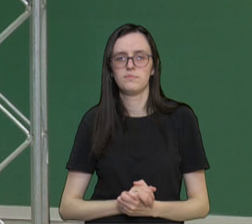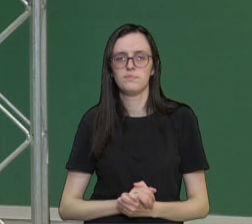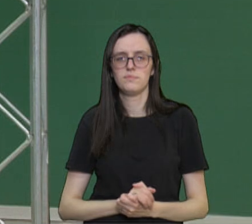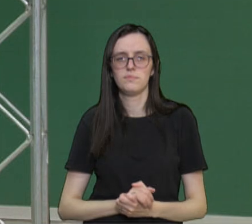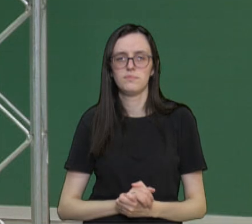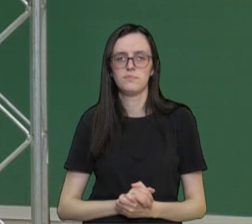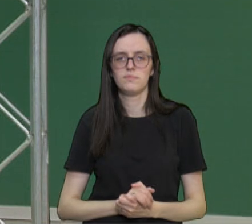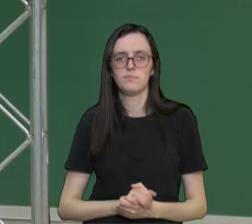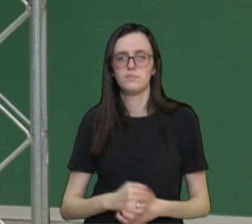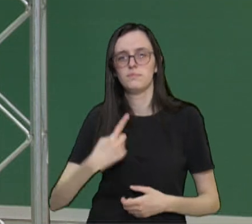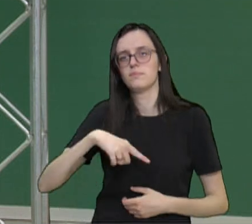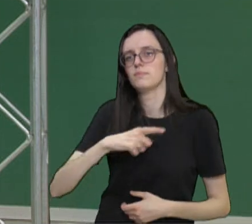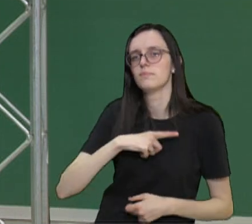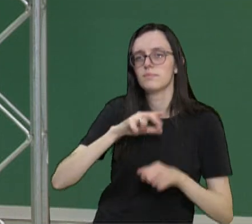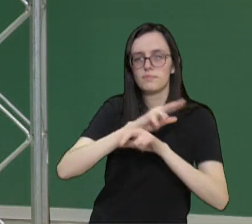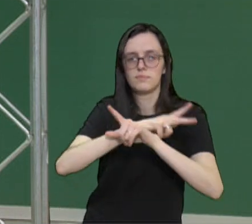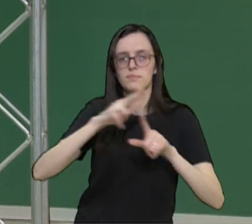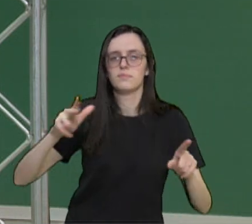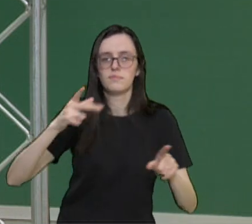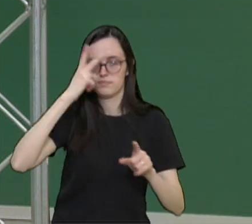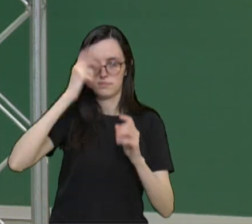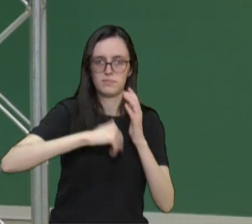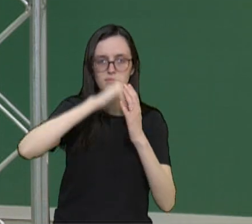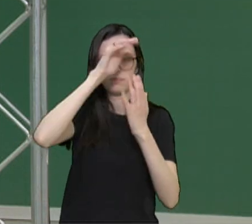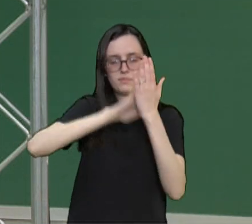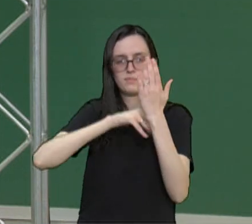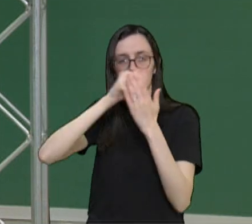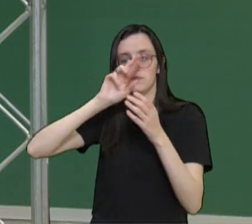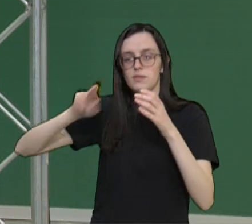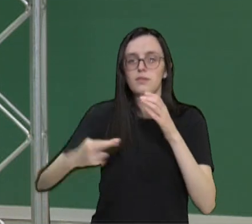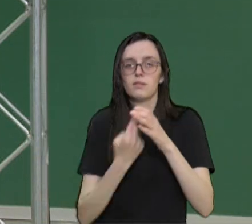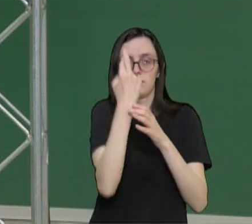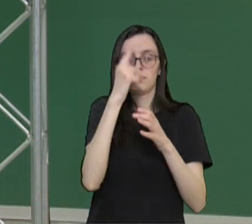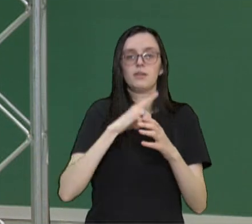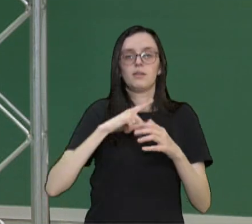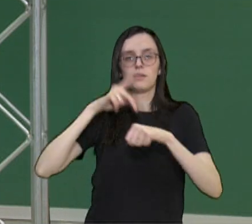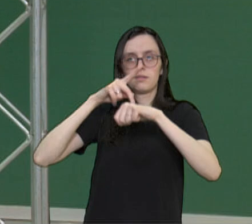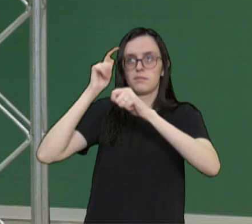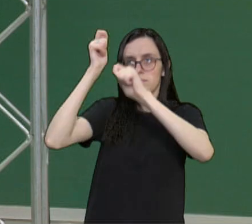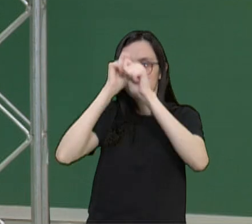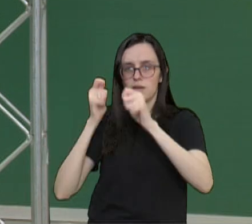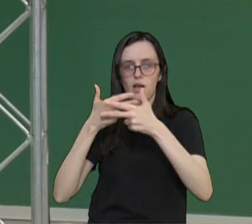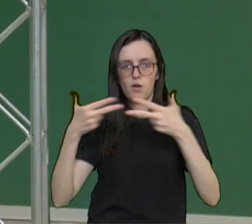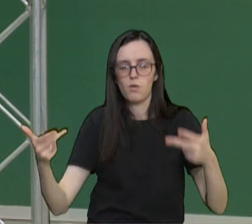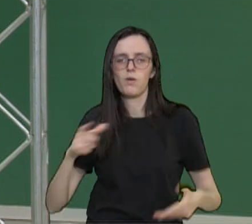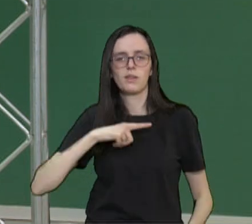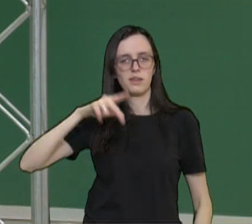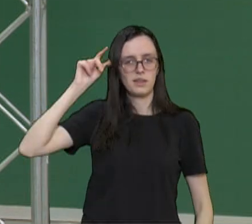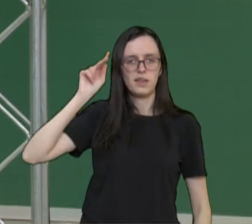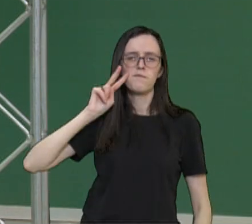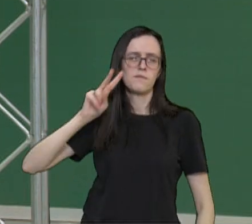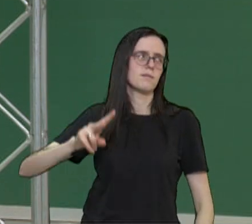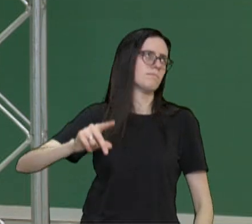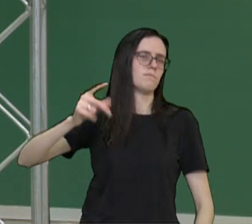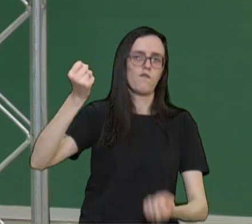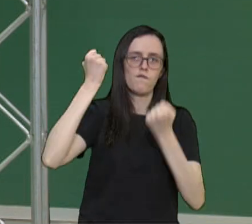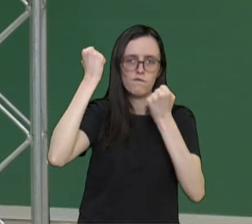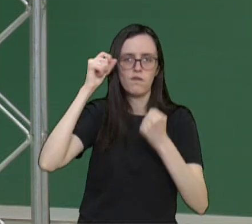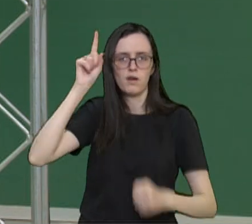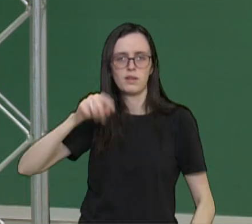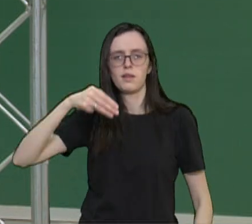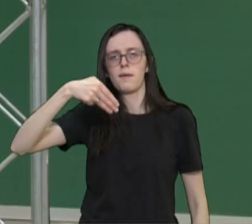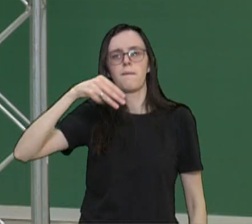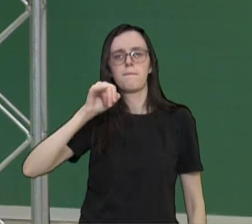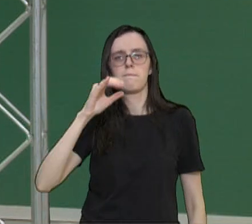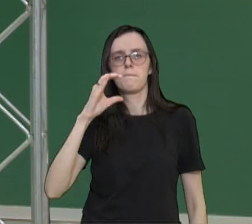E a gente tem diversos artistas envolvidos. No Renascimento a gente tinha escultores maravilhosos, Michelangelo era o grande escultor do Renascimento,